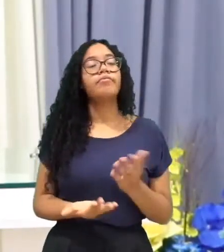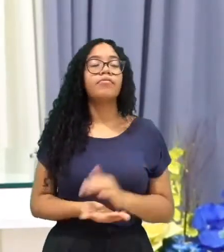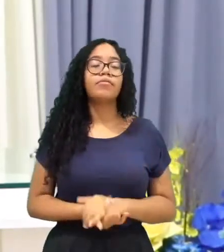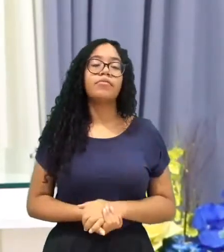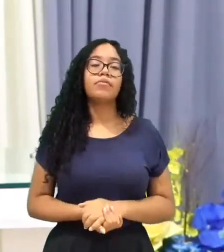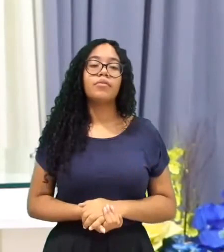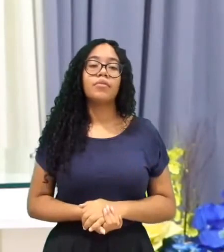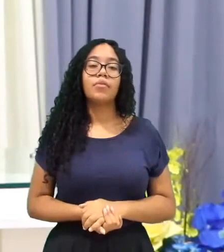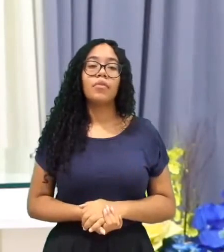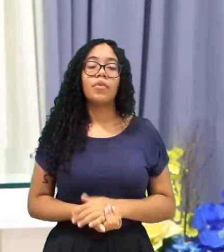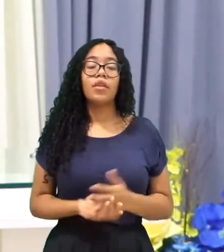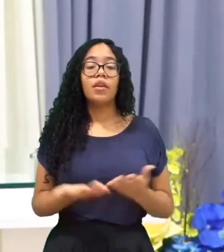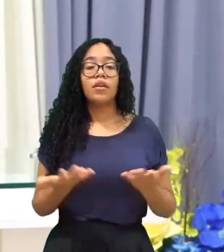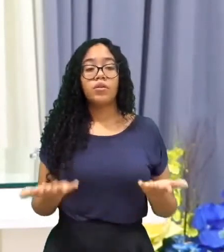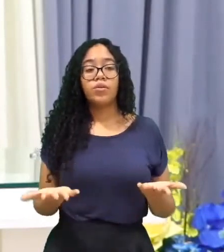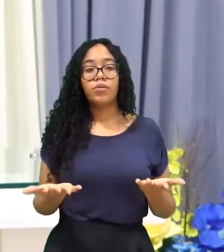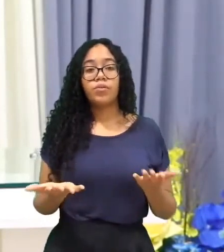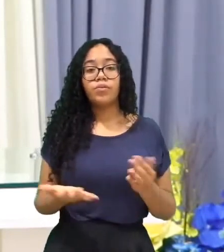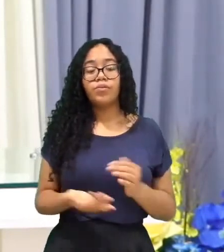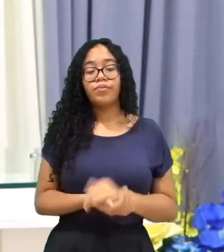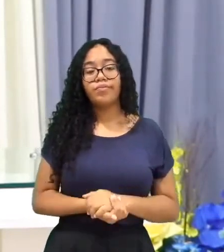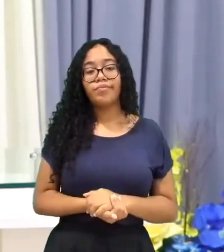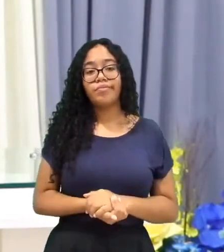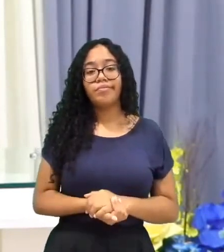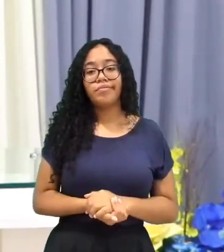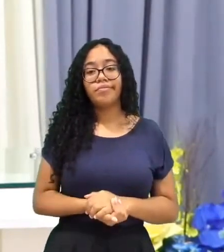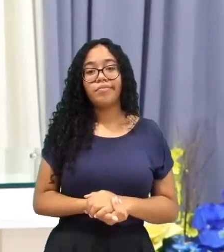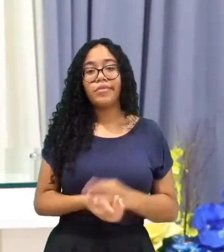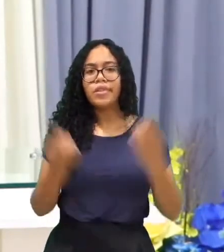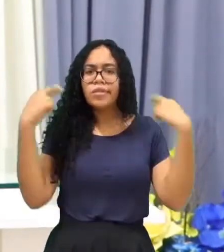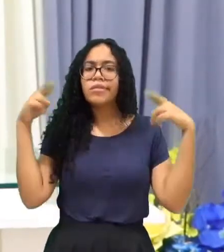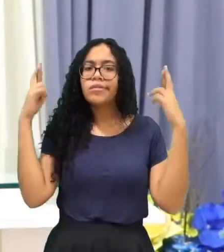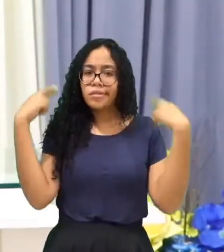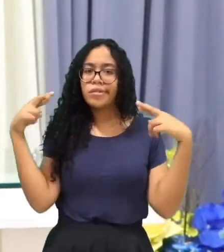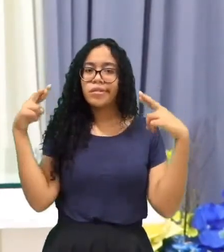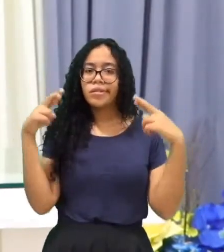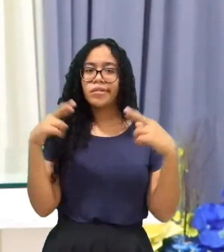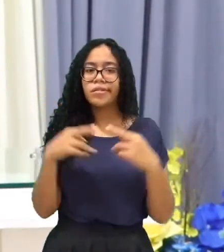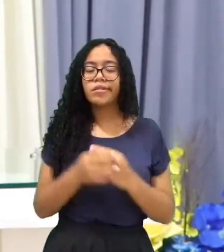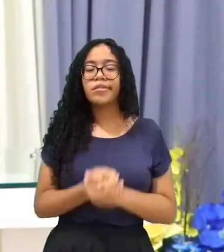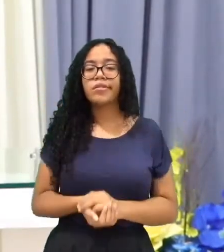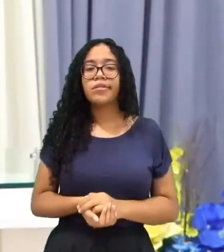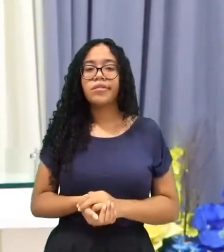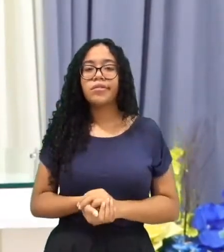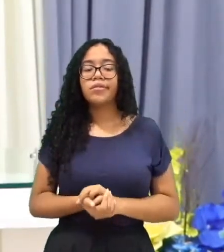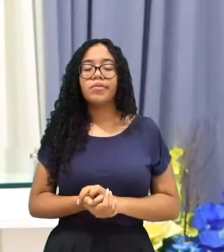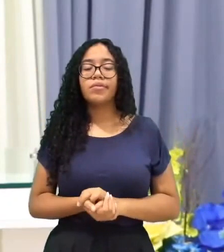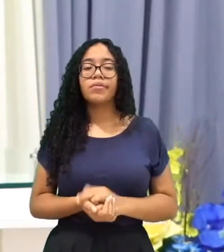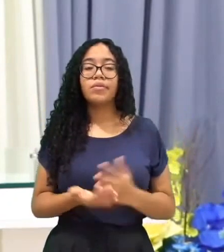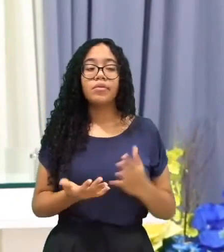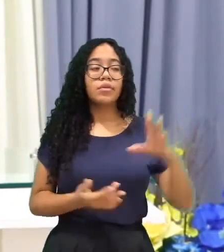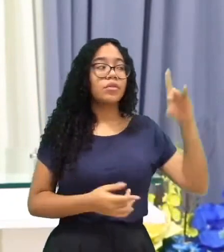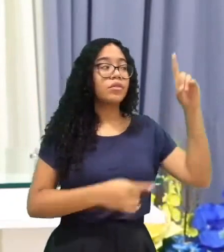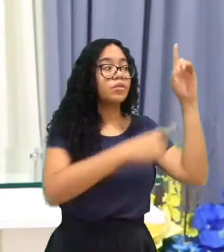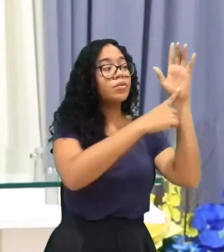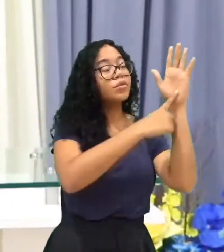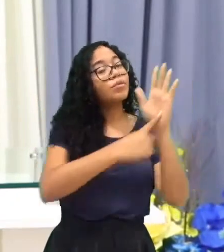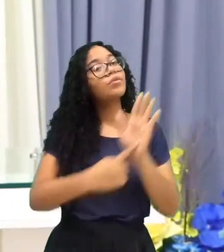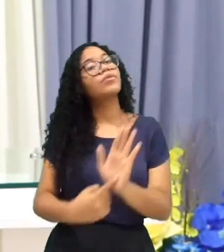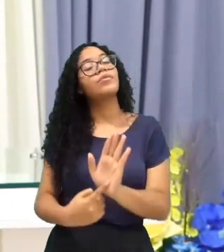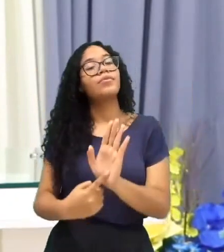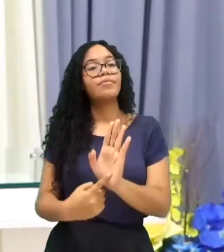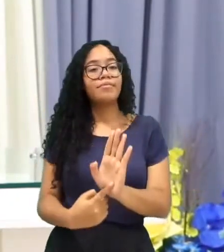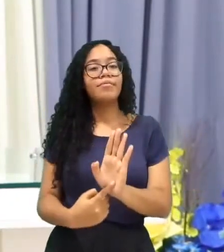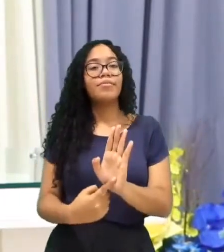que os reprodutores eram daquela cor. Mas o Senhor estava mostrando para ele, o que